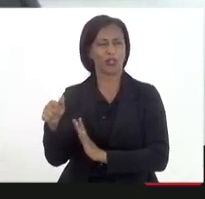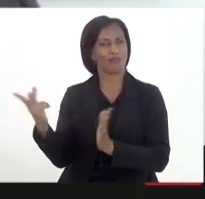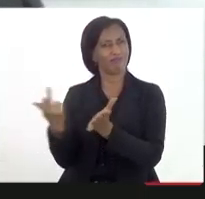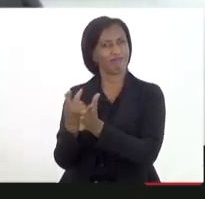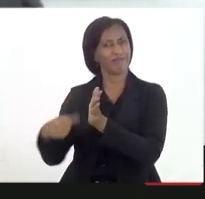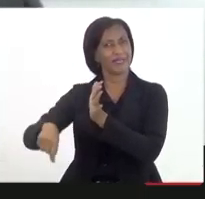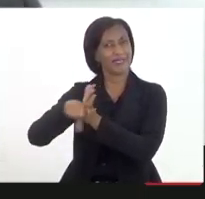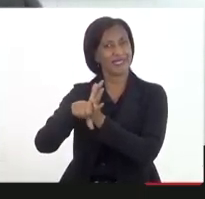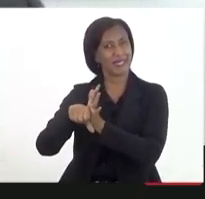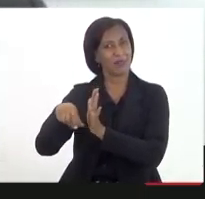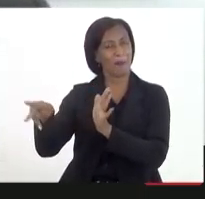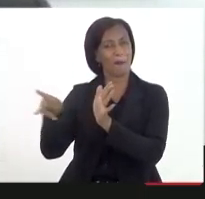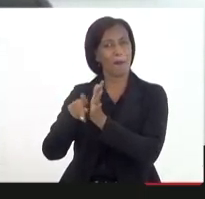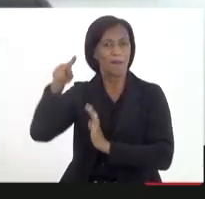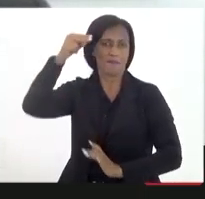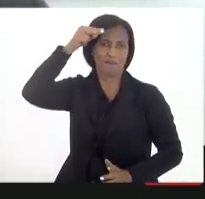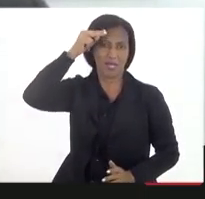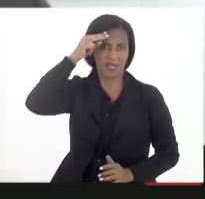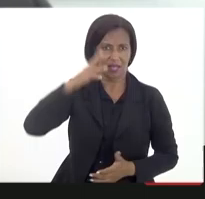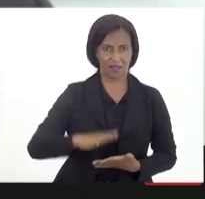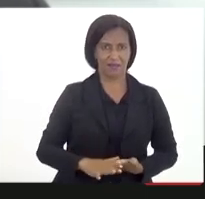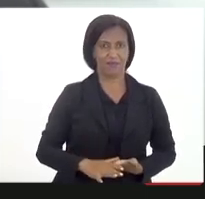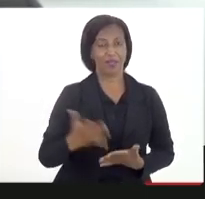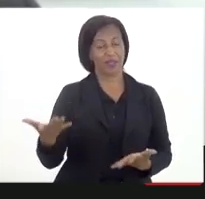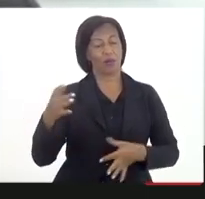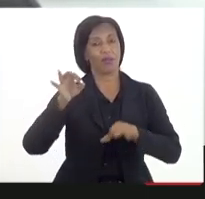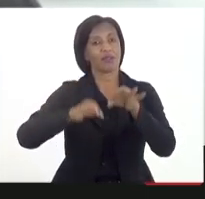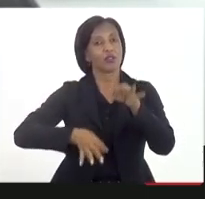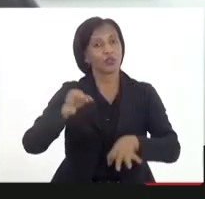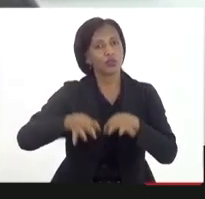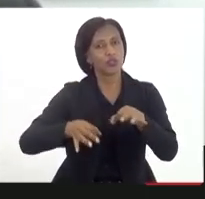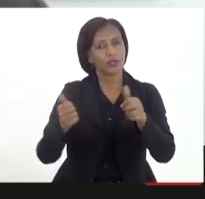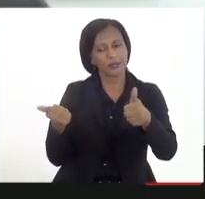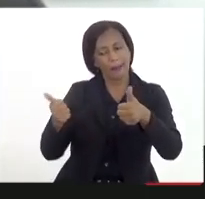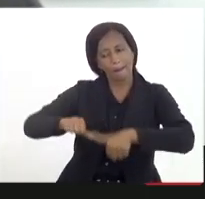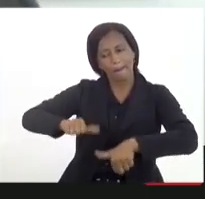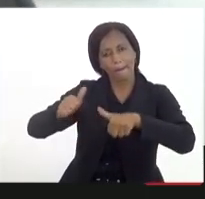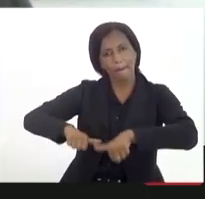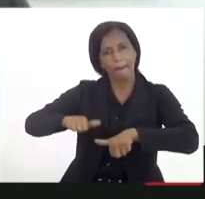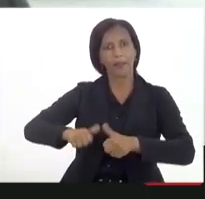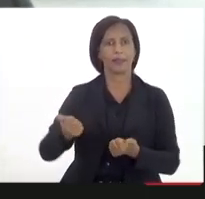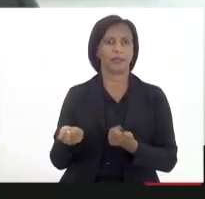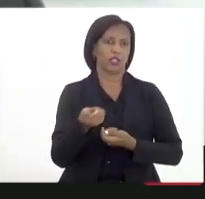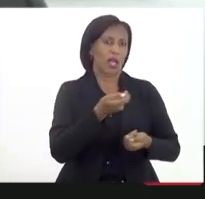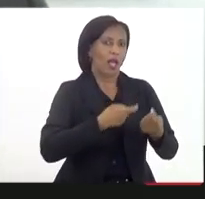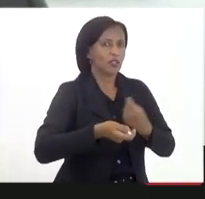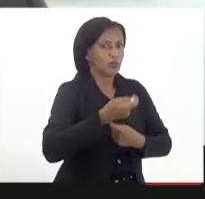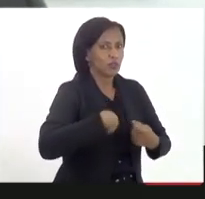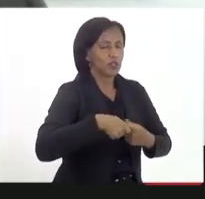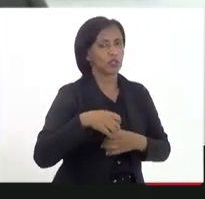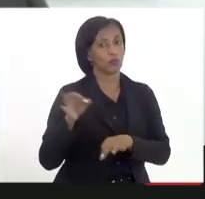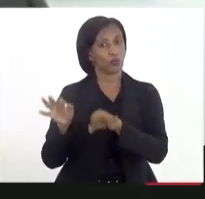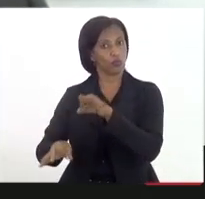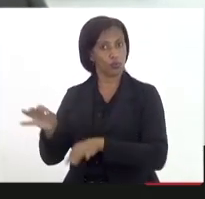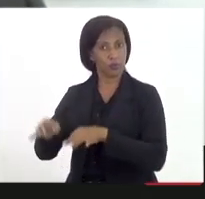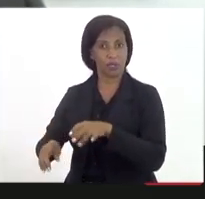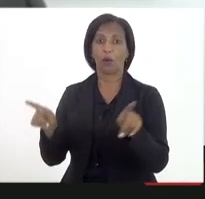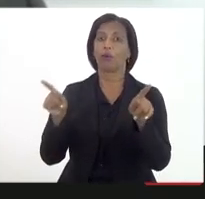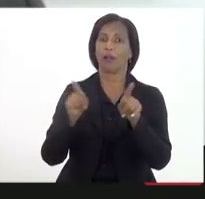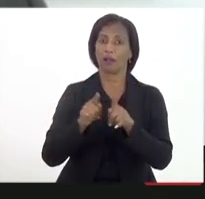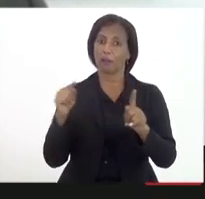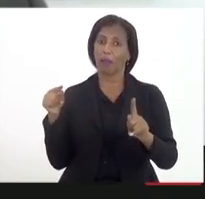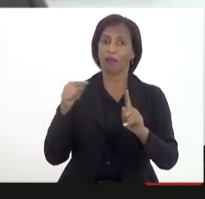crimes do âmbito militar Então essa justiça e essa análise seja administrativa ou judicial ela também é